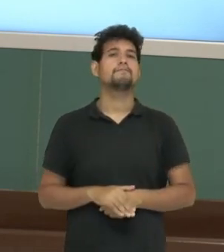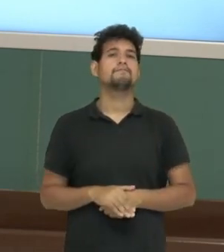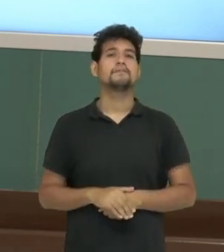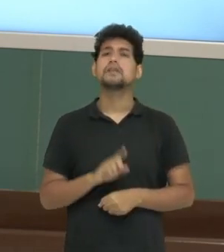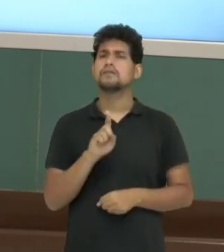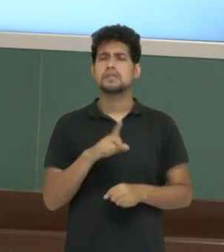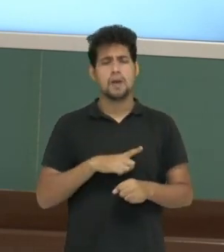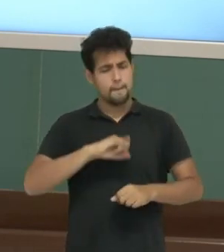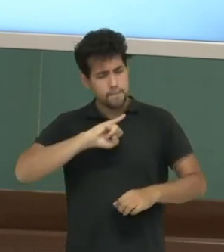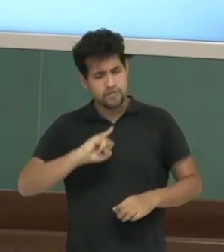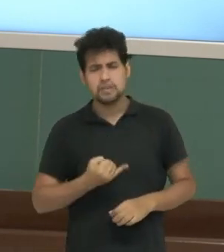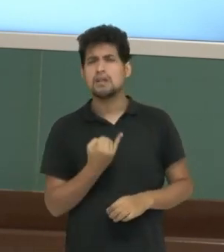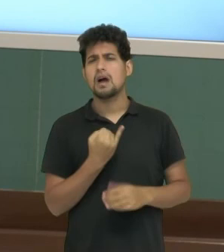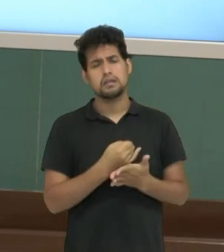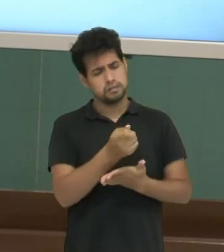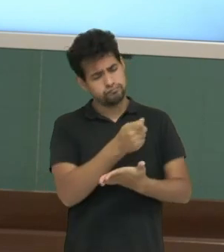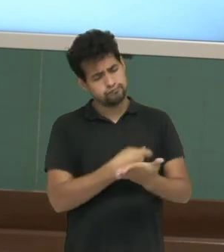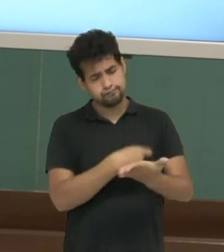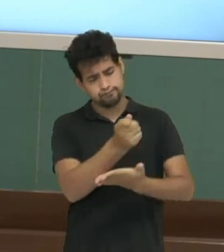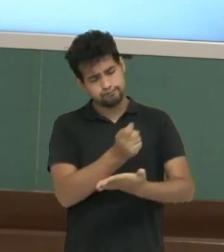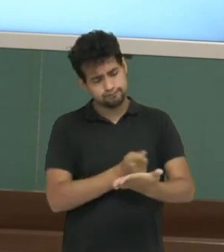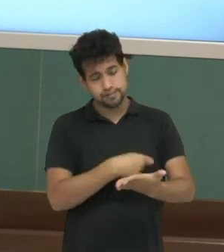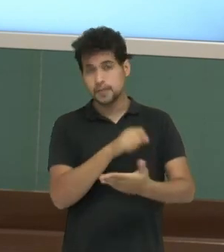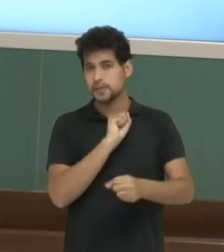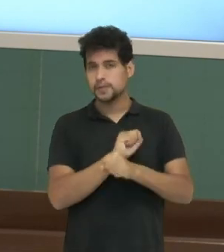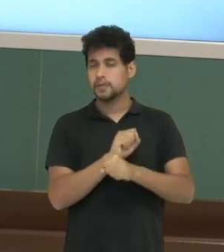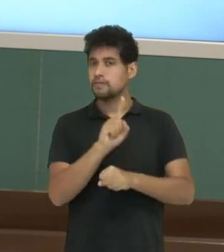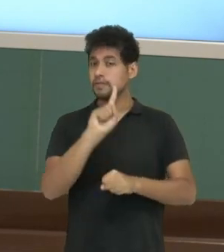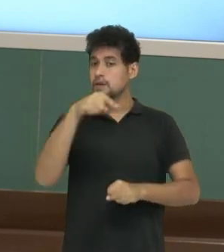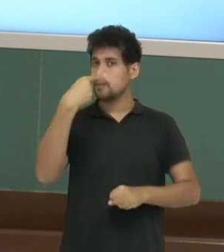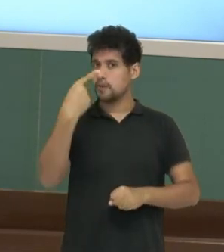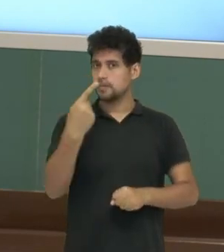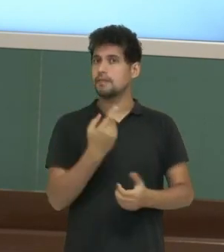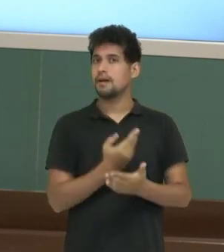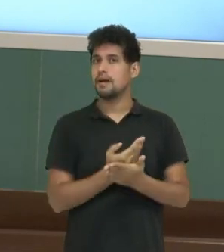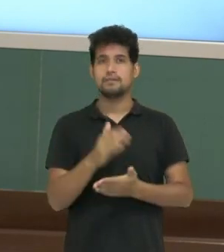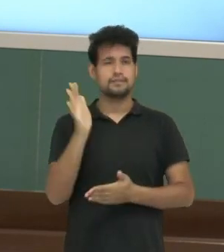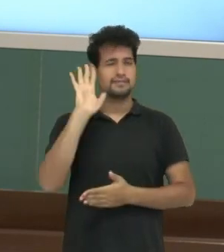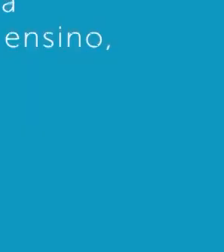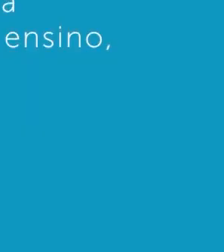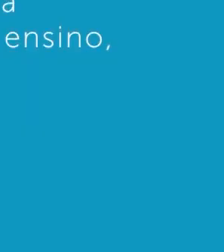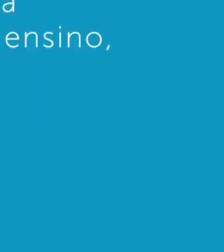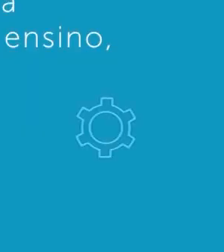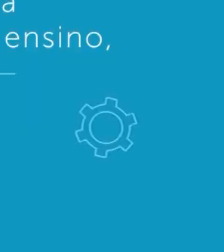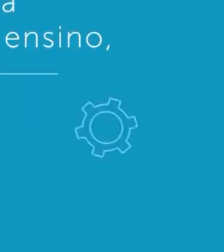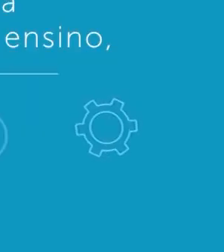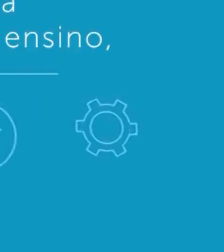que você tenha feito muitas anotações e eu aguardo você na nossa próxima aula. Até breve.